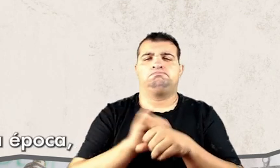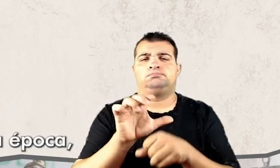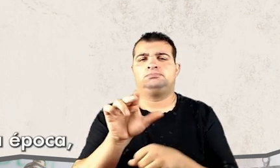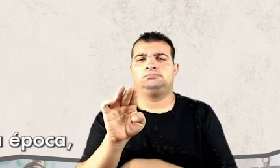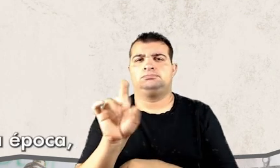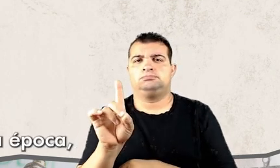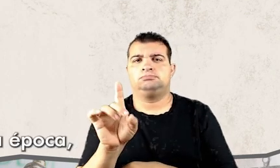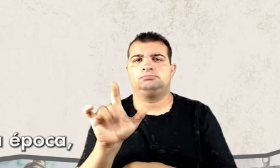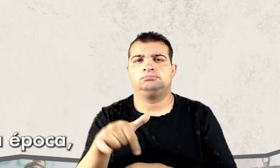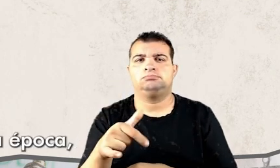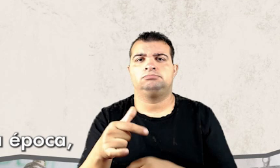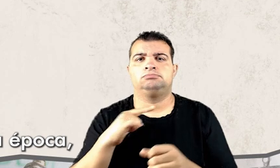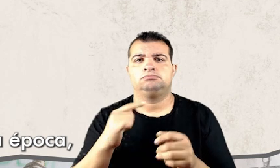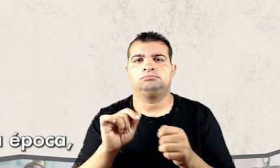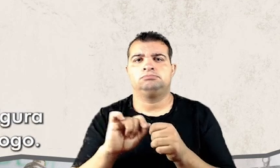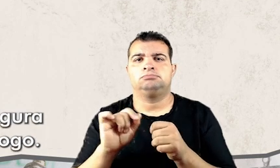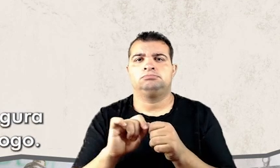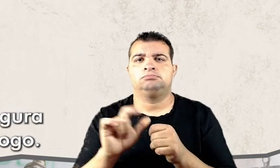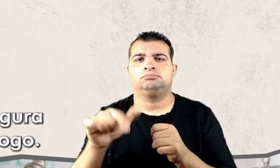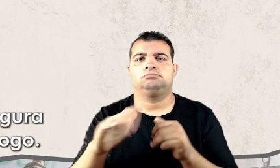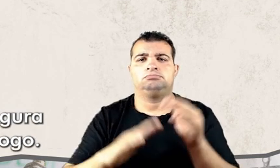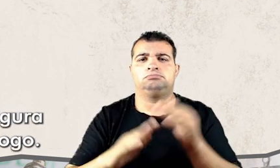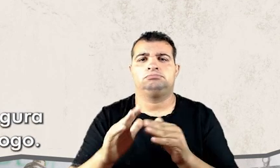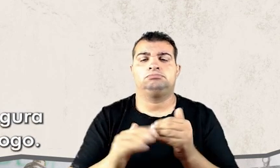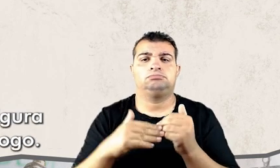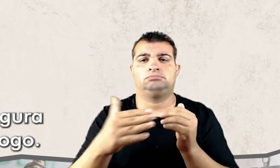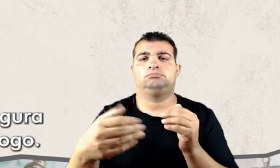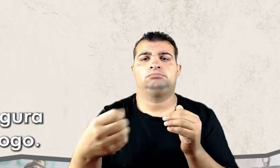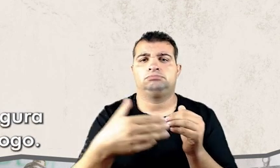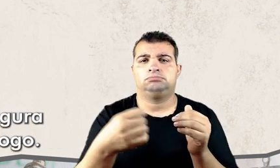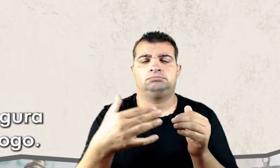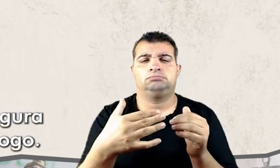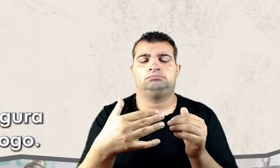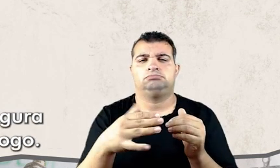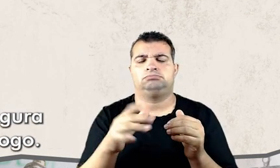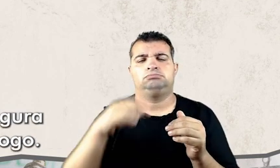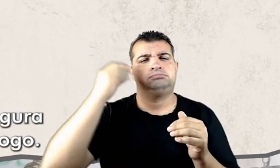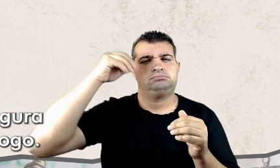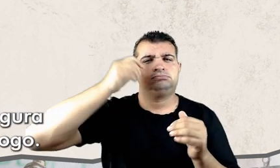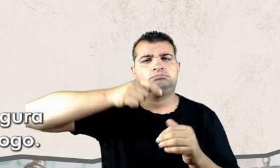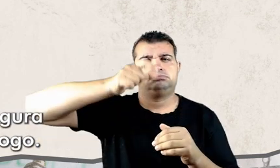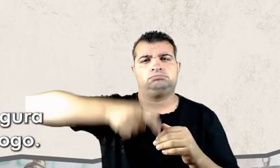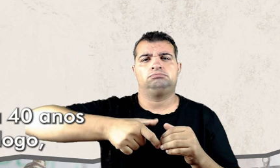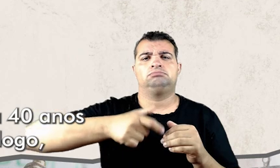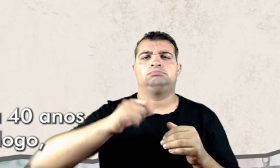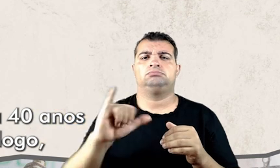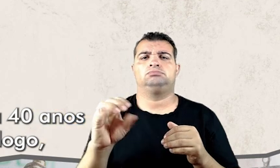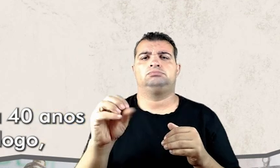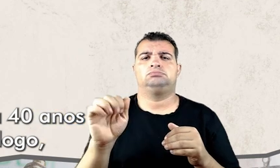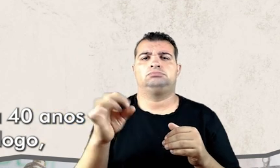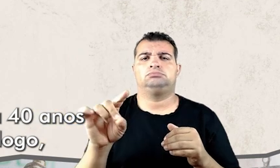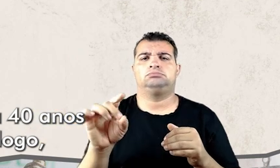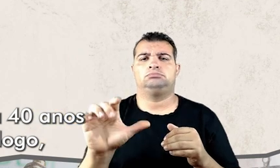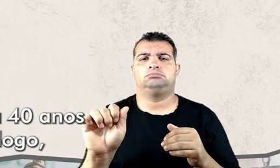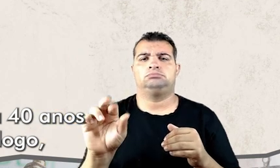O plano da CBD, que era a CBF da época, incluiu desde o começo uma figura inusitada na seleção, um psicólogo. Chamava-se